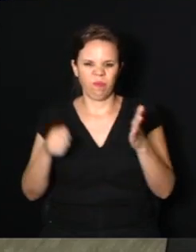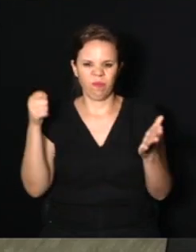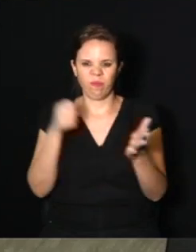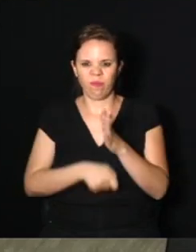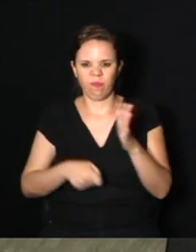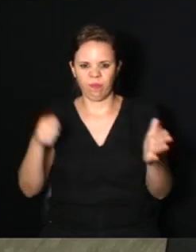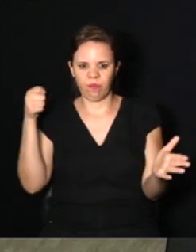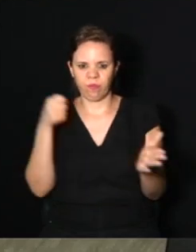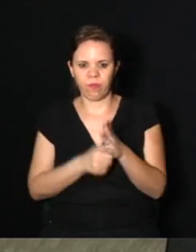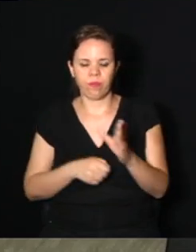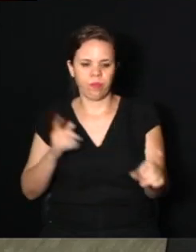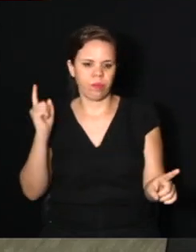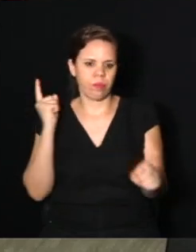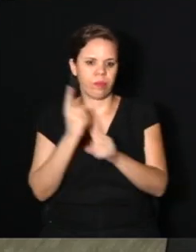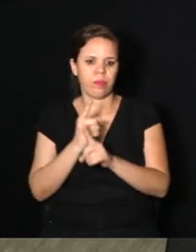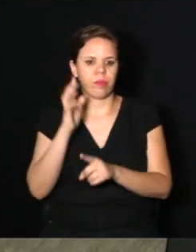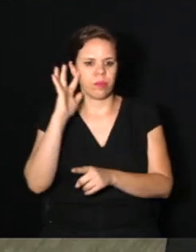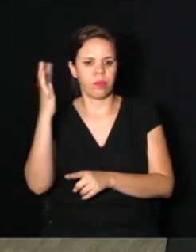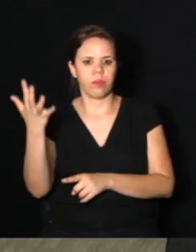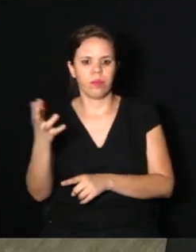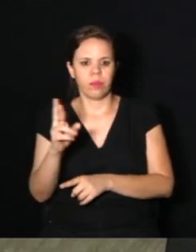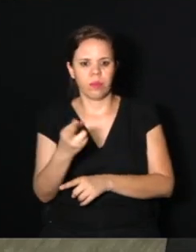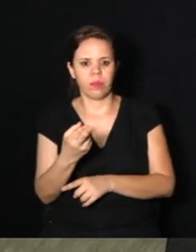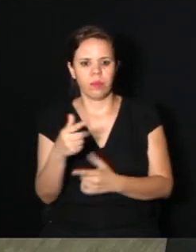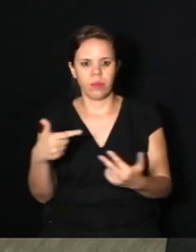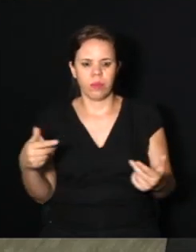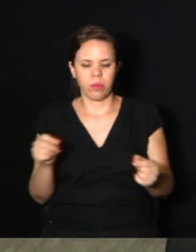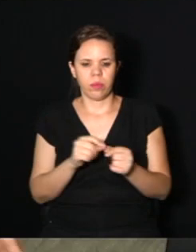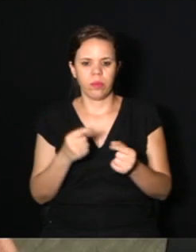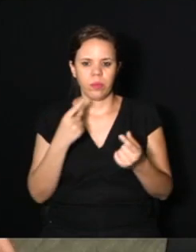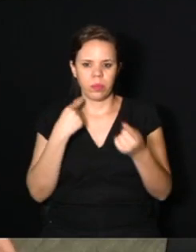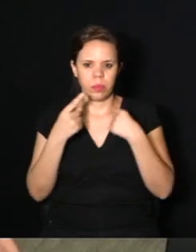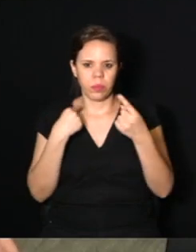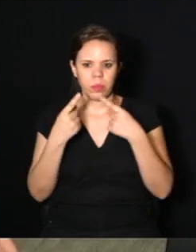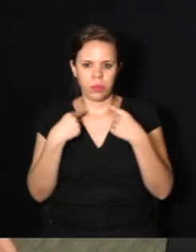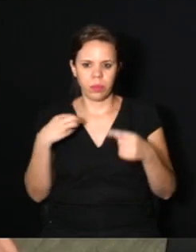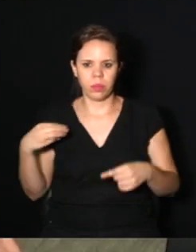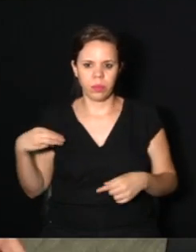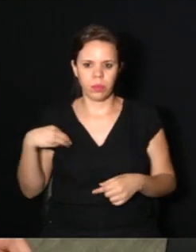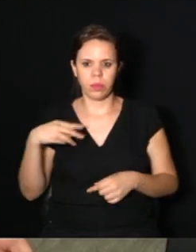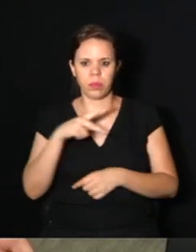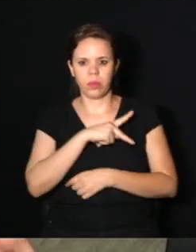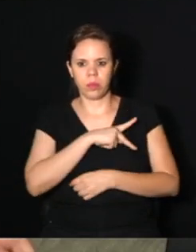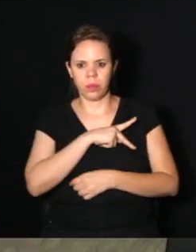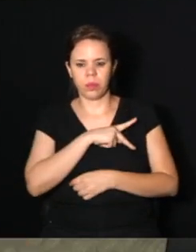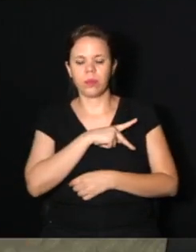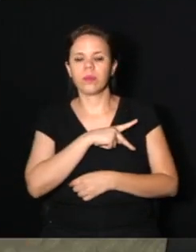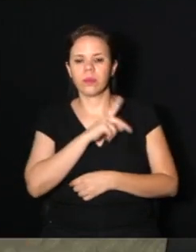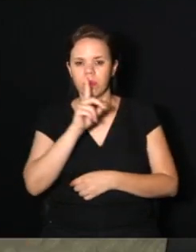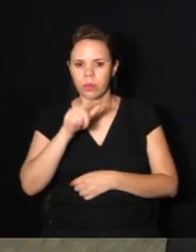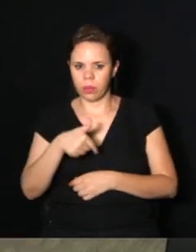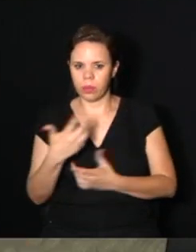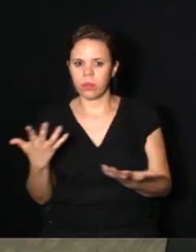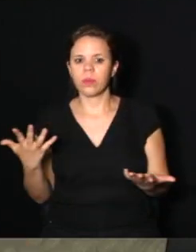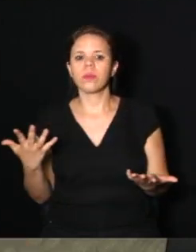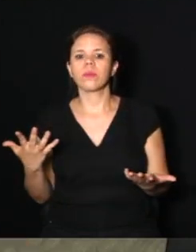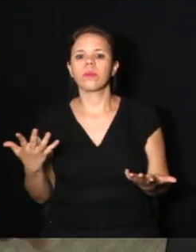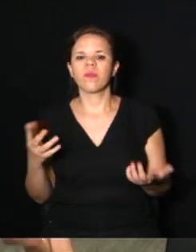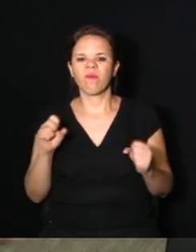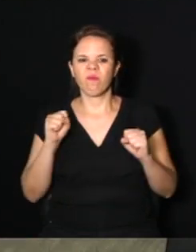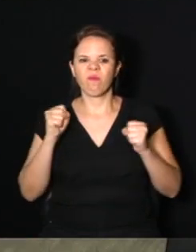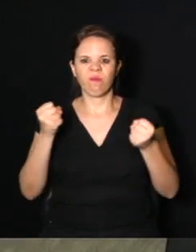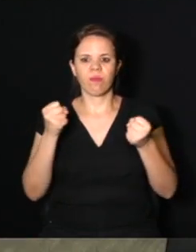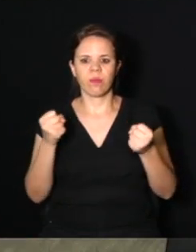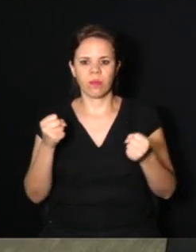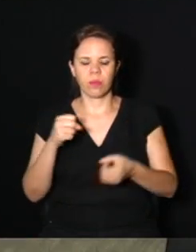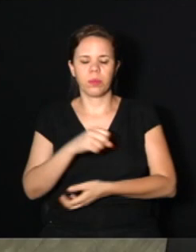e encontrar a solução, e também um instrumento do diálogo com o Ministério Público, que é também um mecanismo forte de